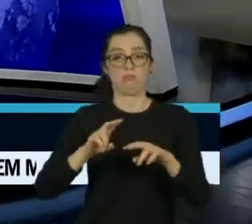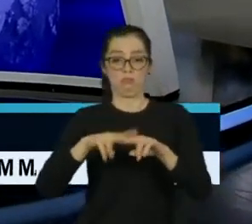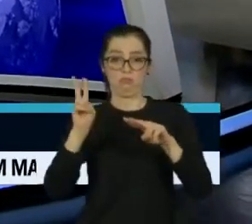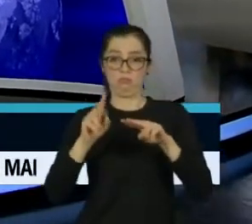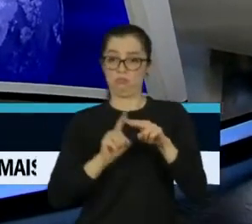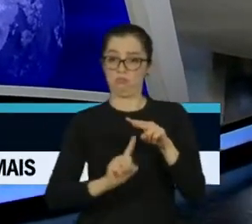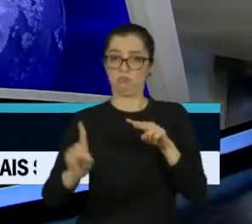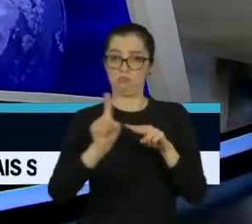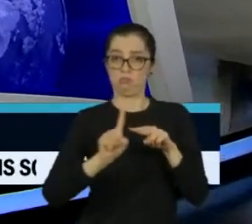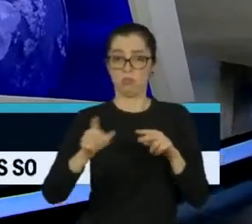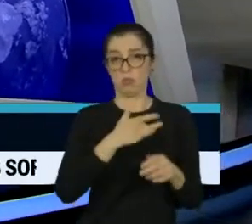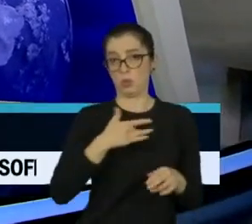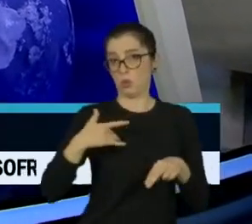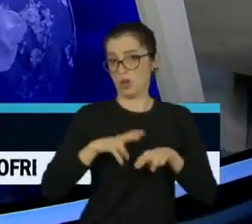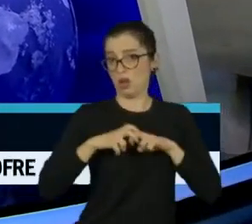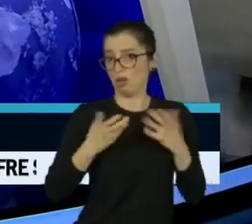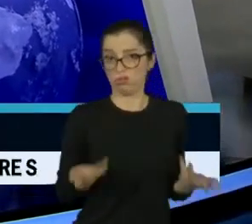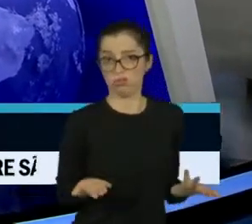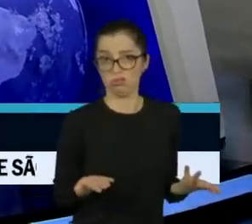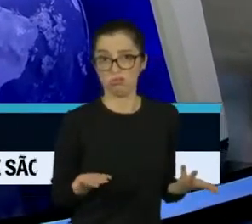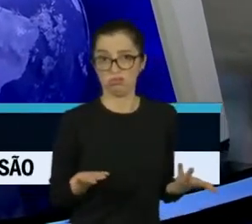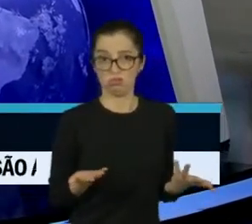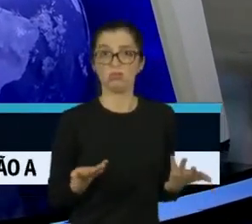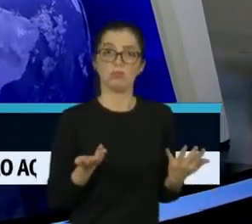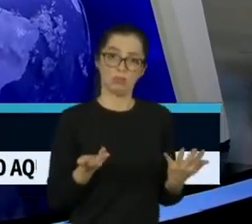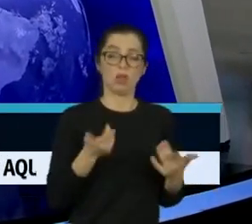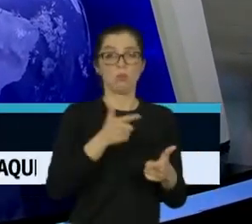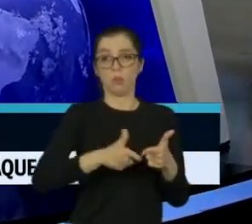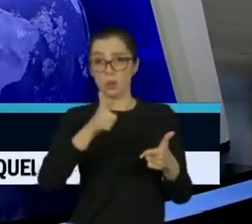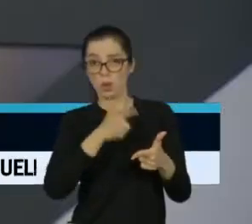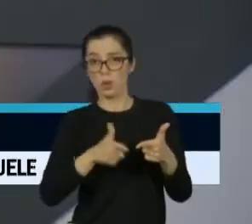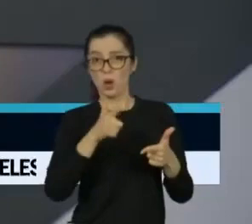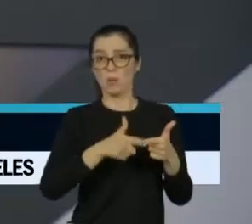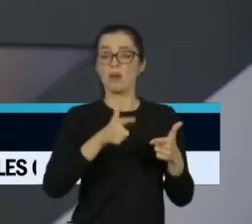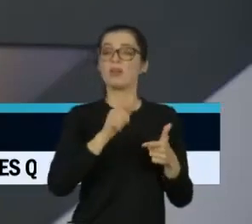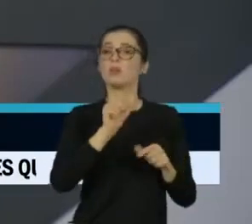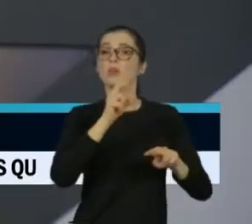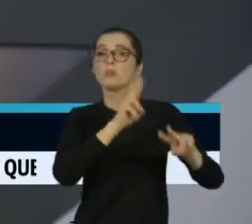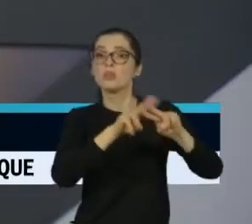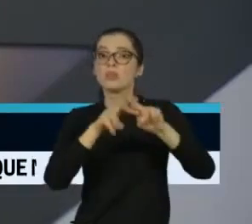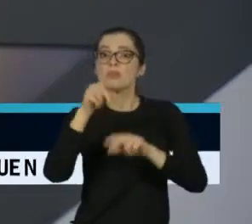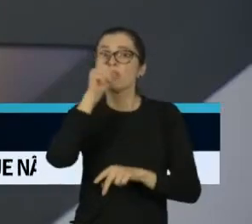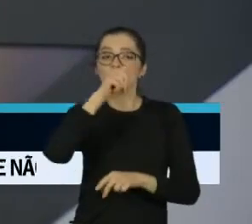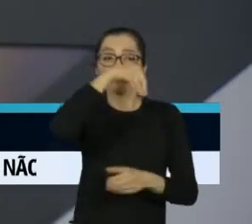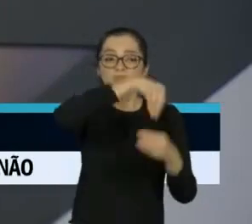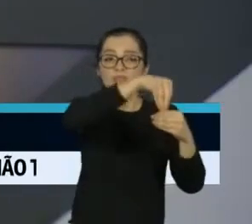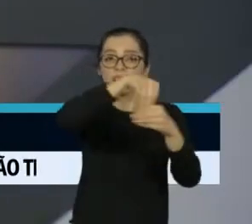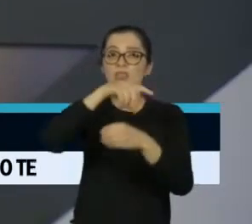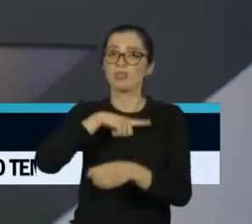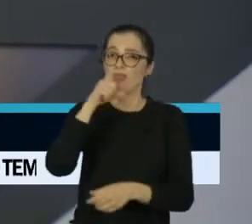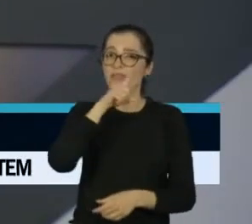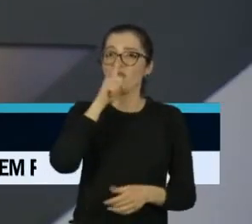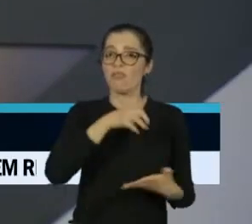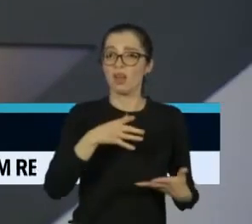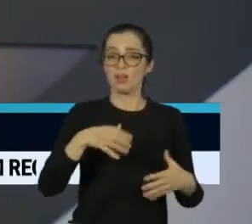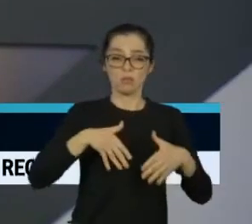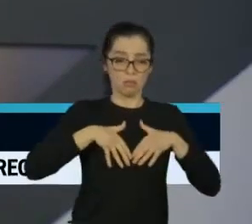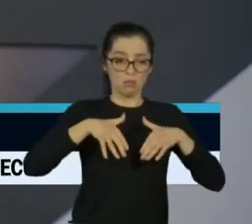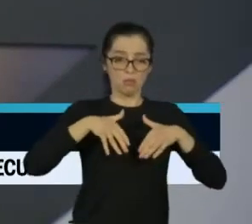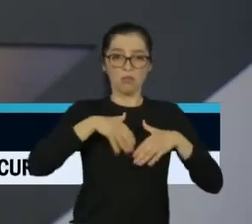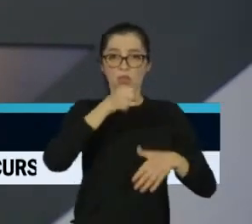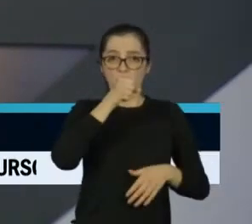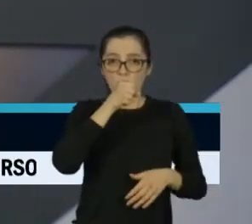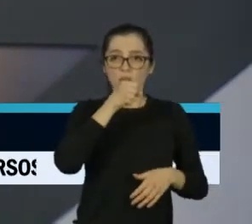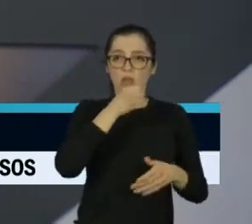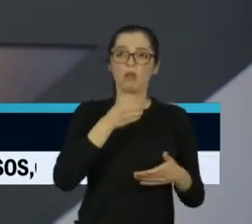carcerária brasileira, ela está exposta, pelas péssimas condições, à Covid, à tuberculose, a uma série